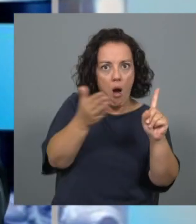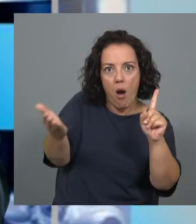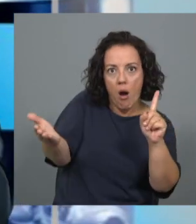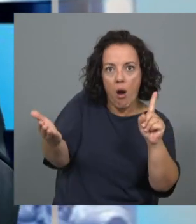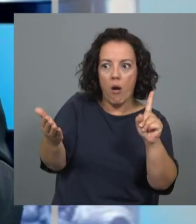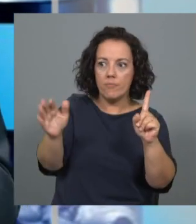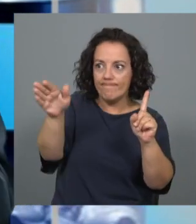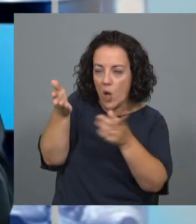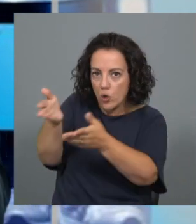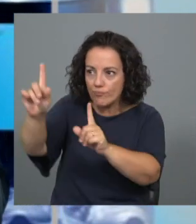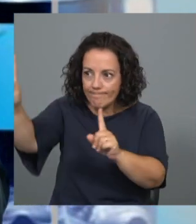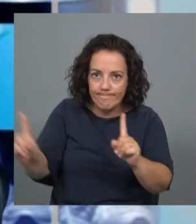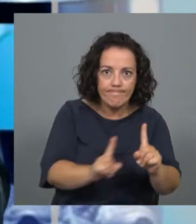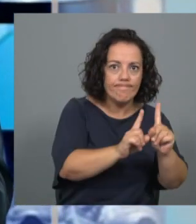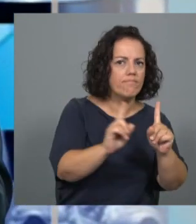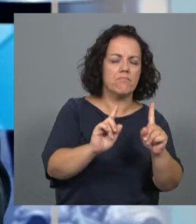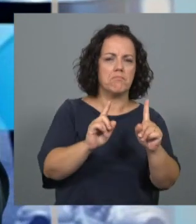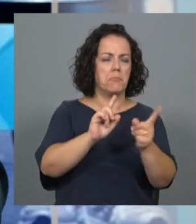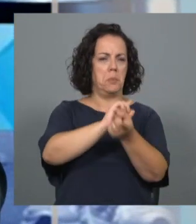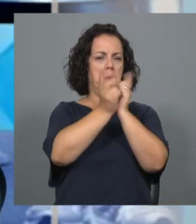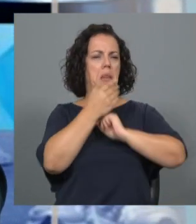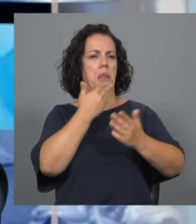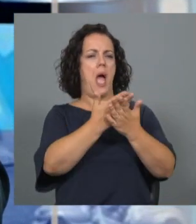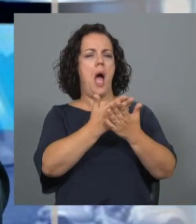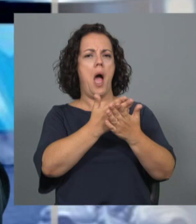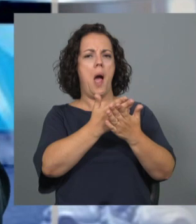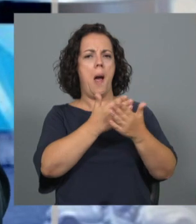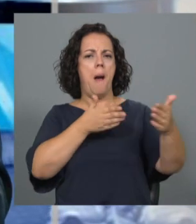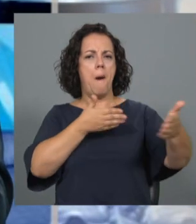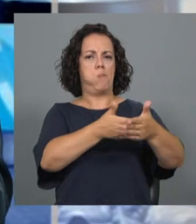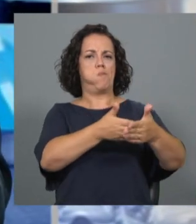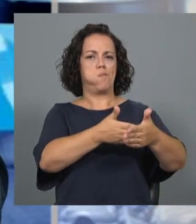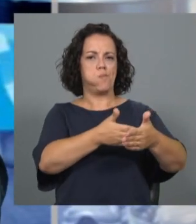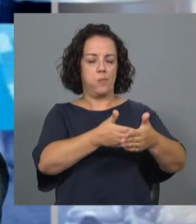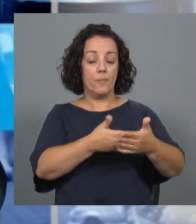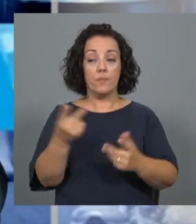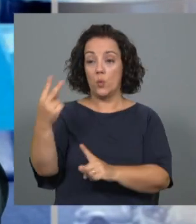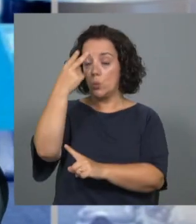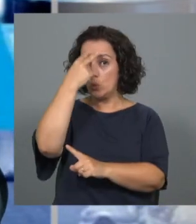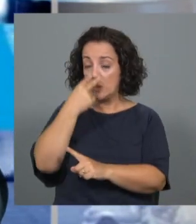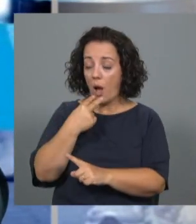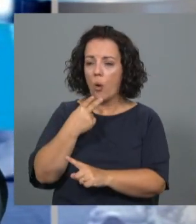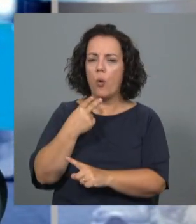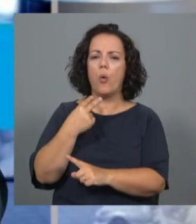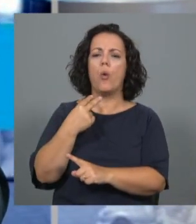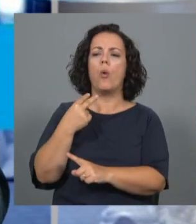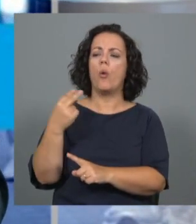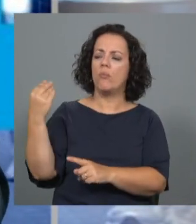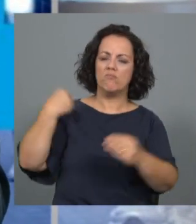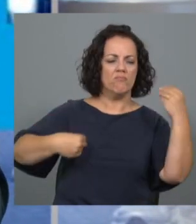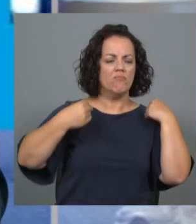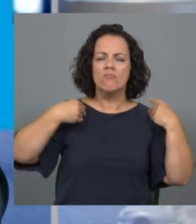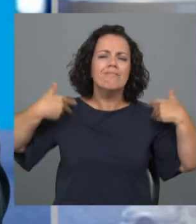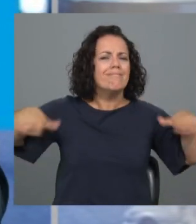com Jesus, são obstáculo. Portanto, o cego não aceita as suas repreensões